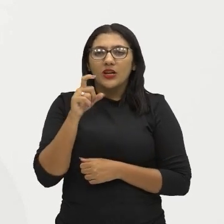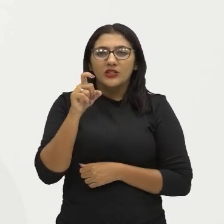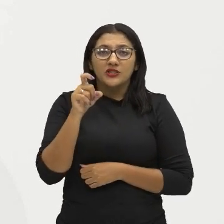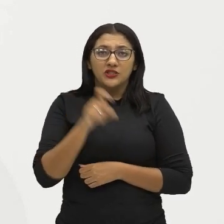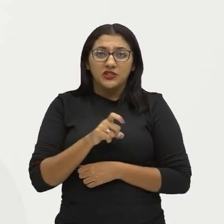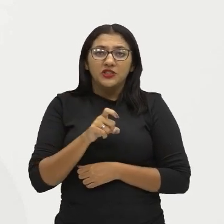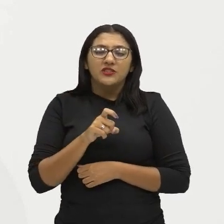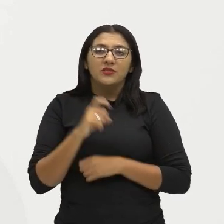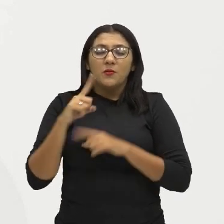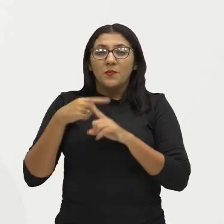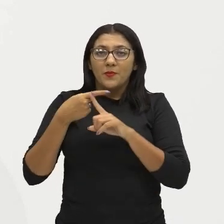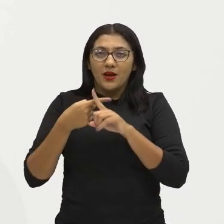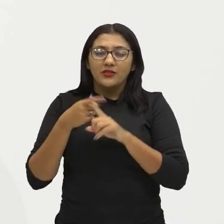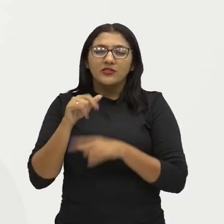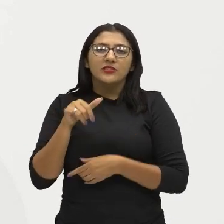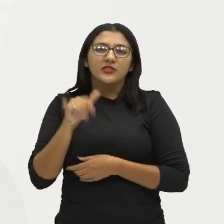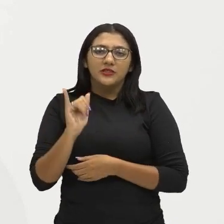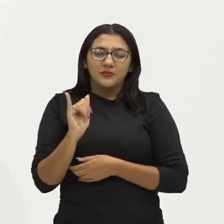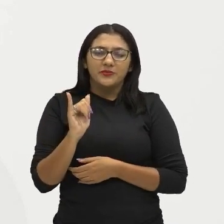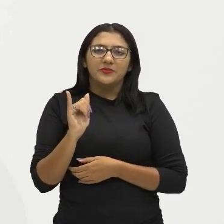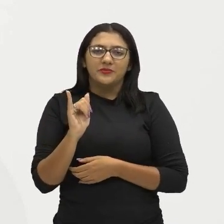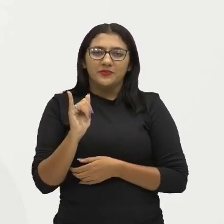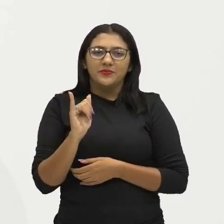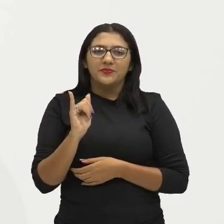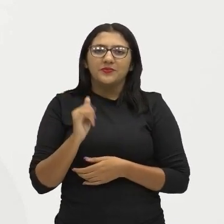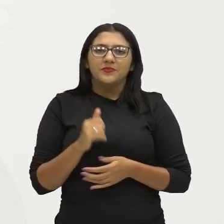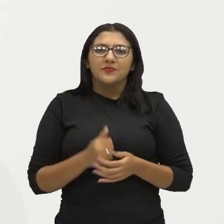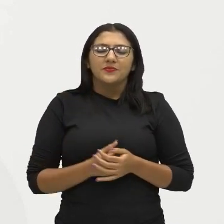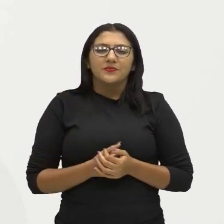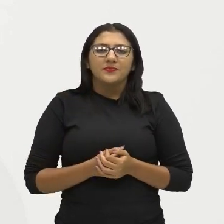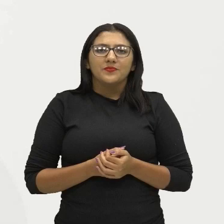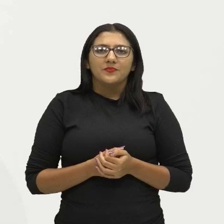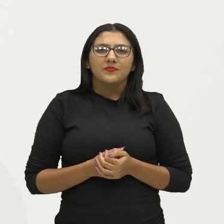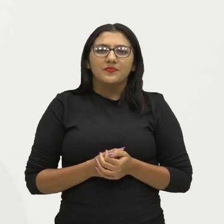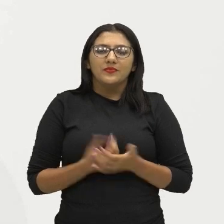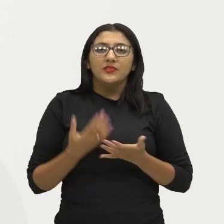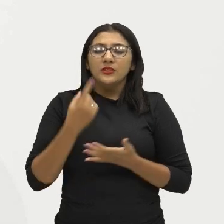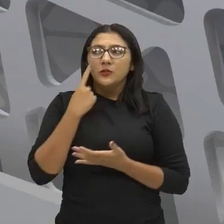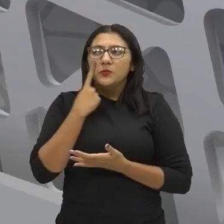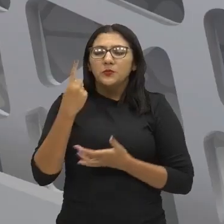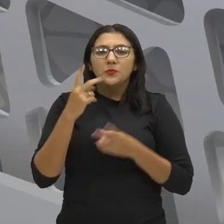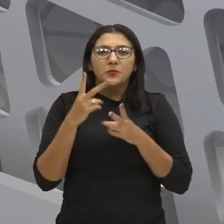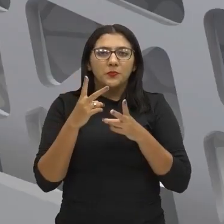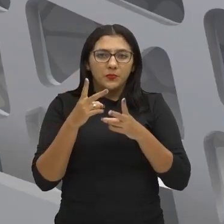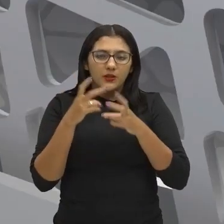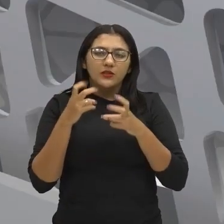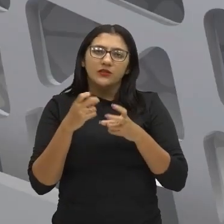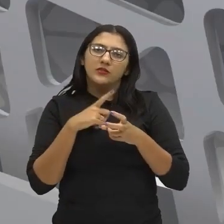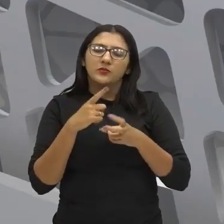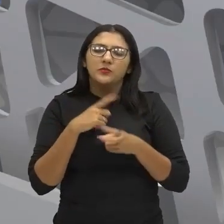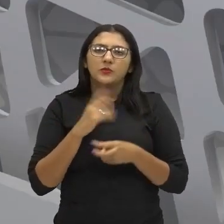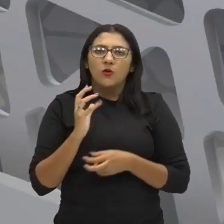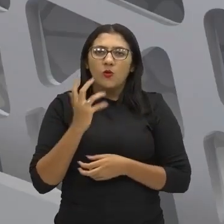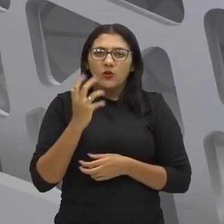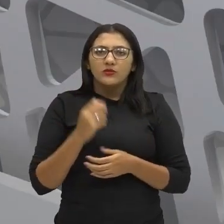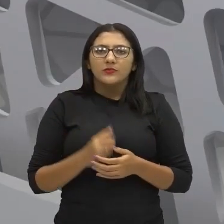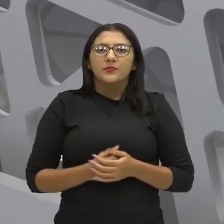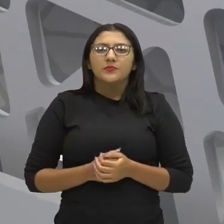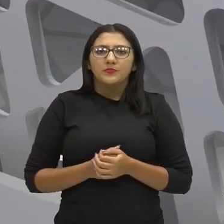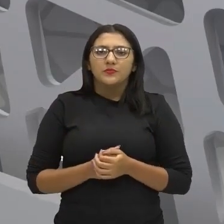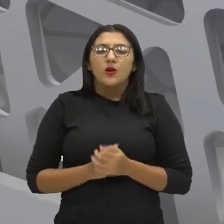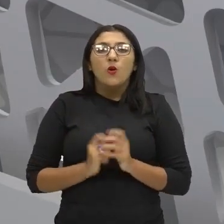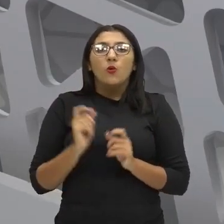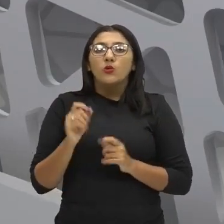ficar x mais y. Então, olha só, observe o seguinte, o que nós